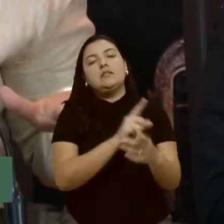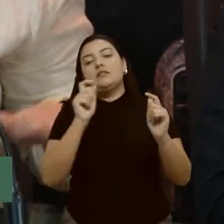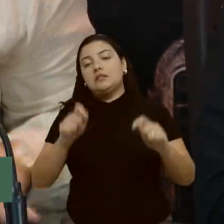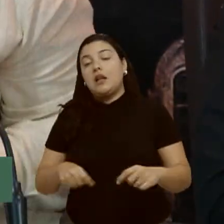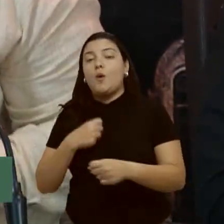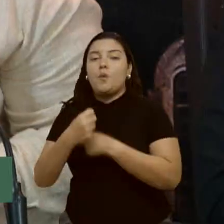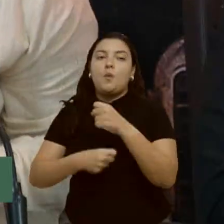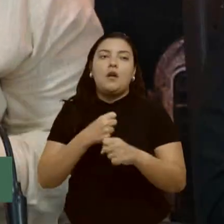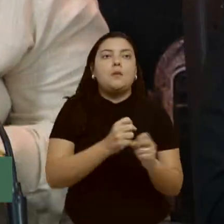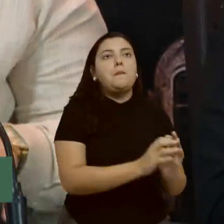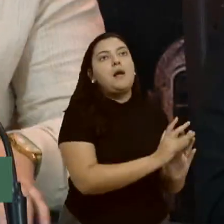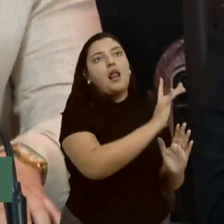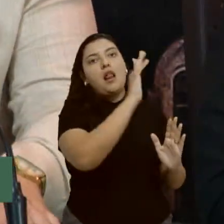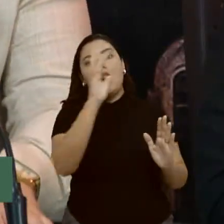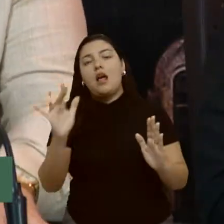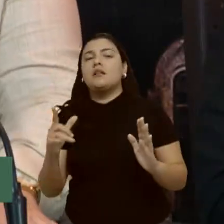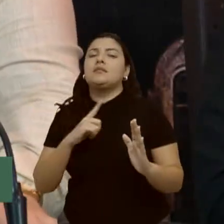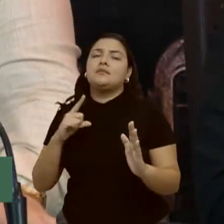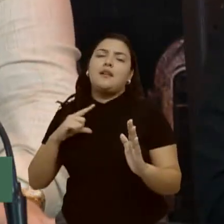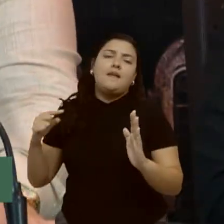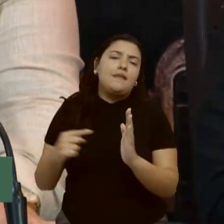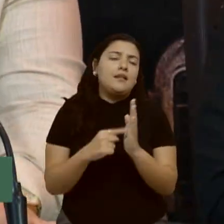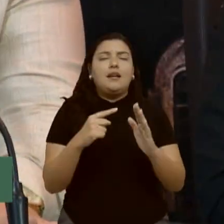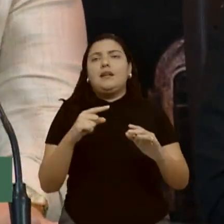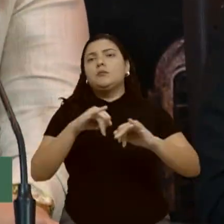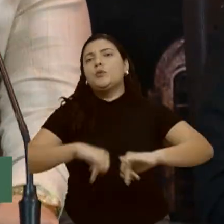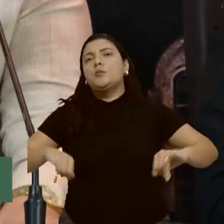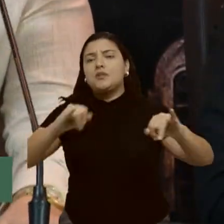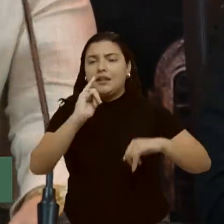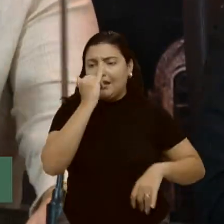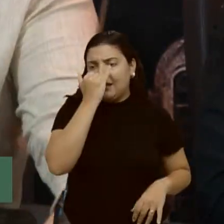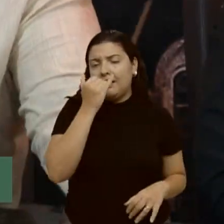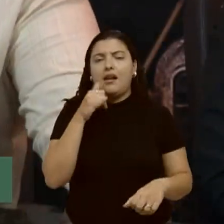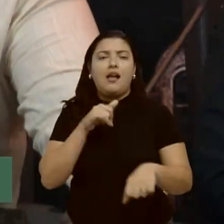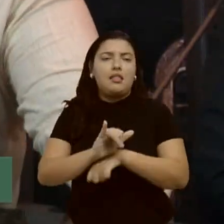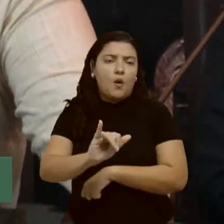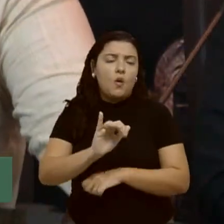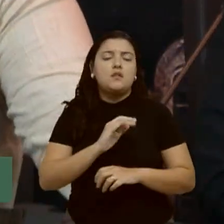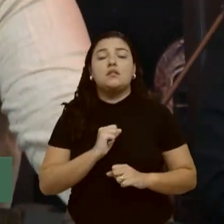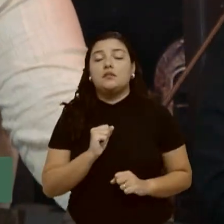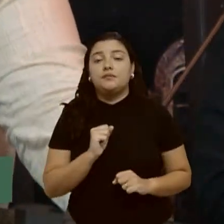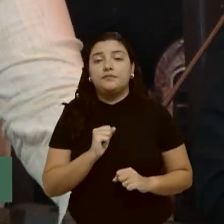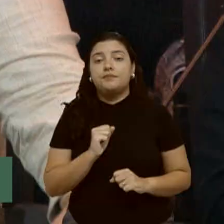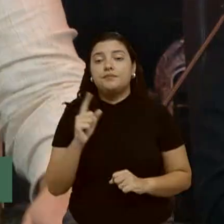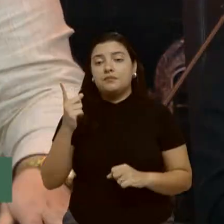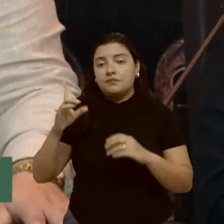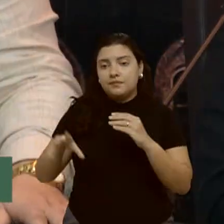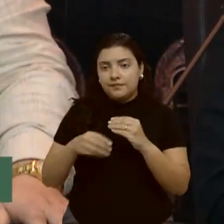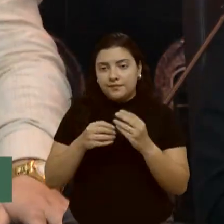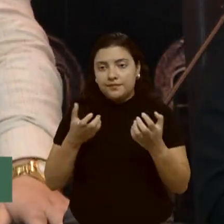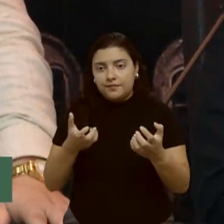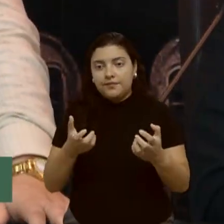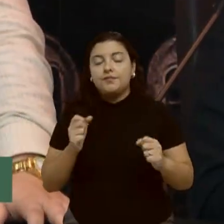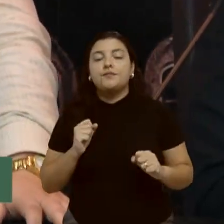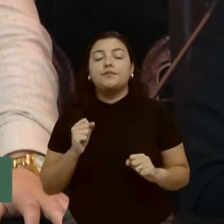ano todinho a gente recebe publicidade enganosa, esses problemas também. Complementar, Reginaldo? Qual? Um